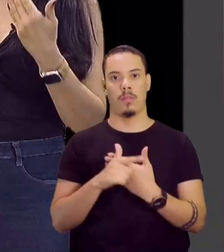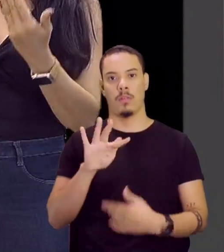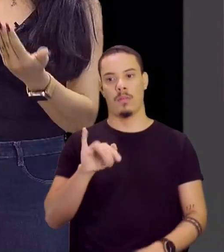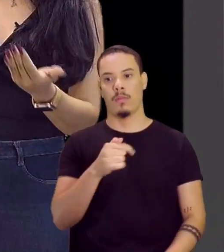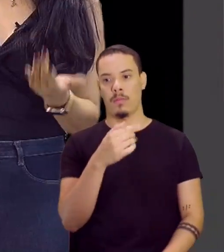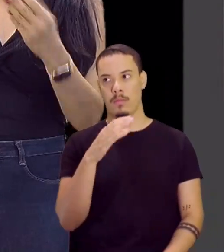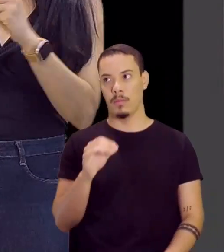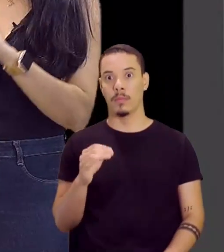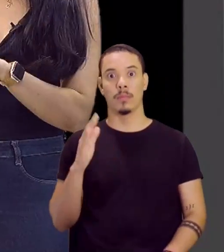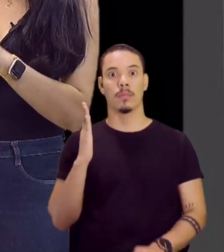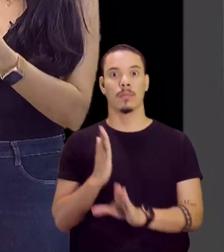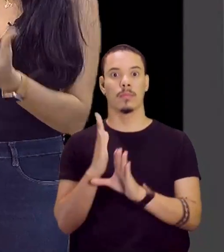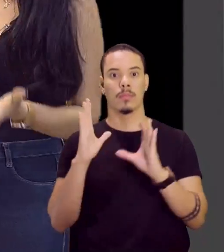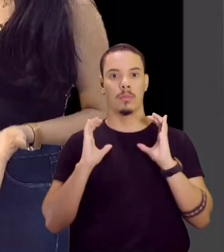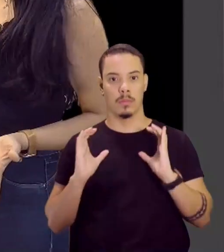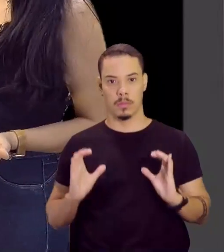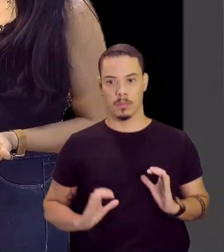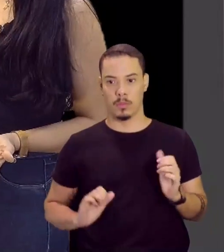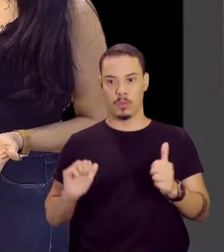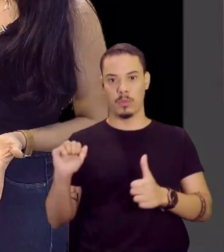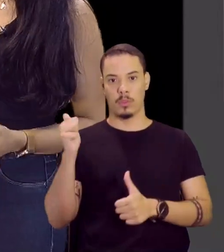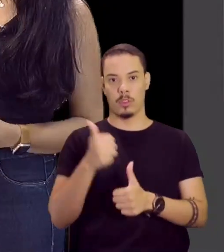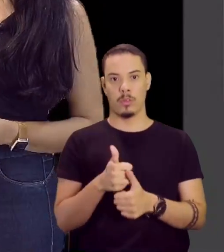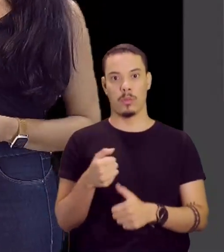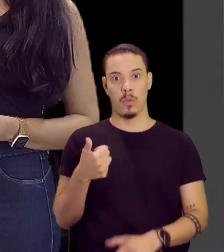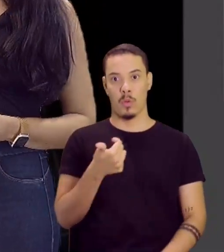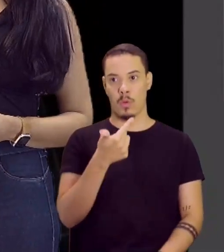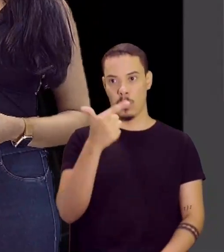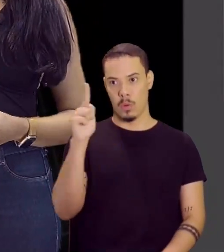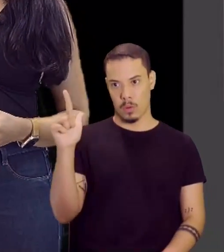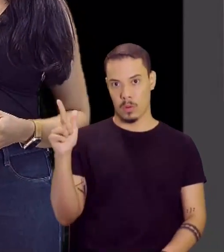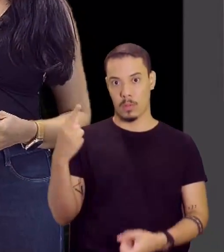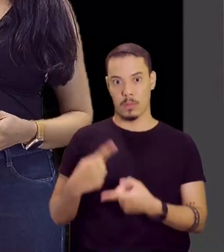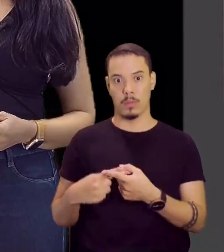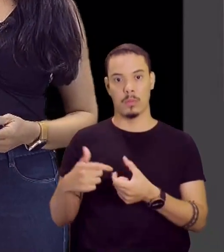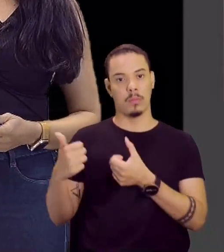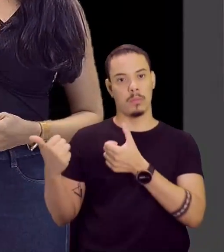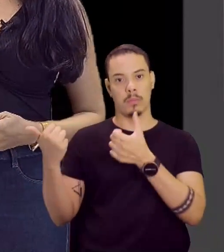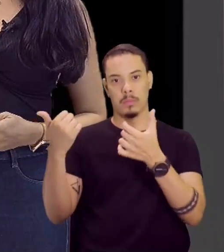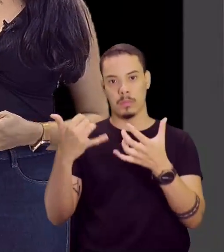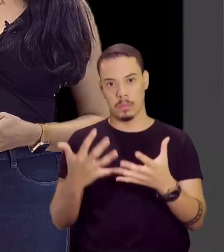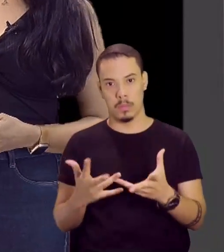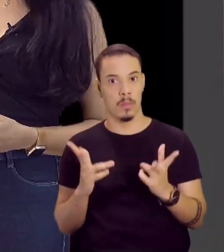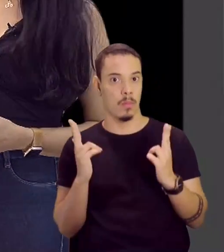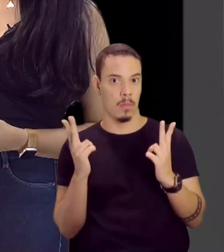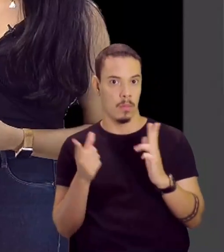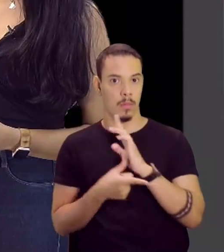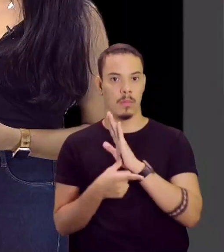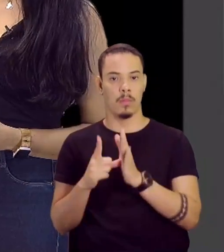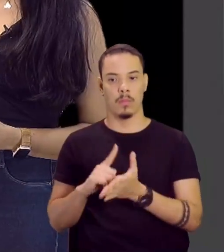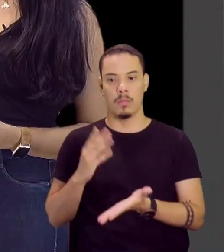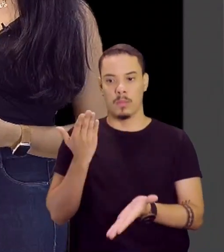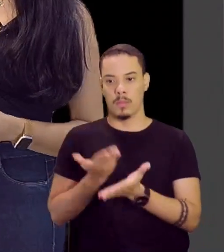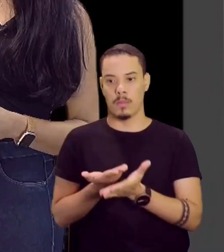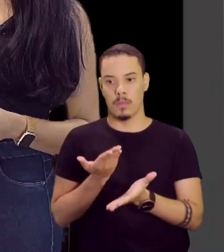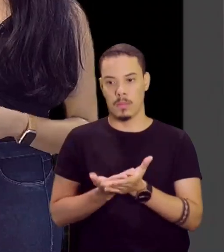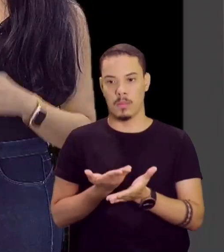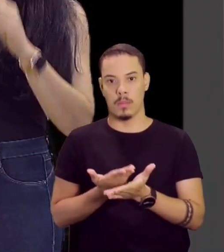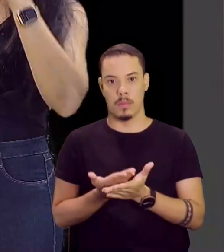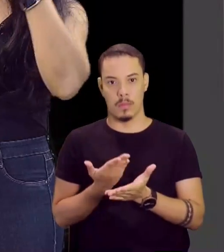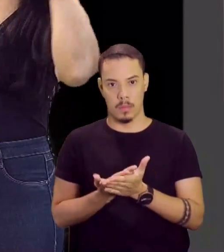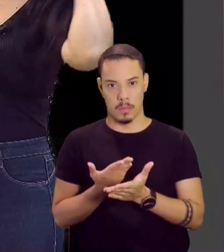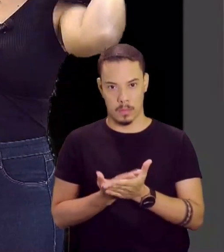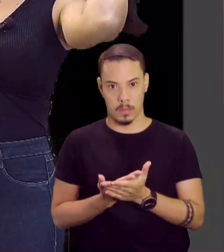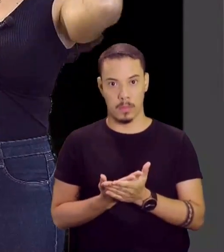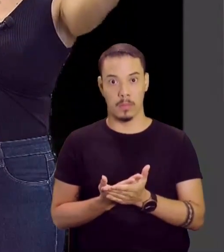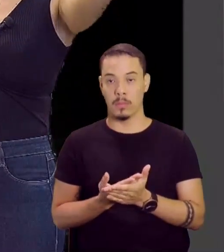certos comportamentos substituindo as outras variáveis. Isso porque foi comentado que é igual ao que nós estávamos estudando. Exatamente. Não, você faz já falou